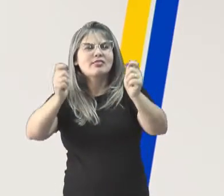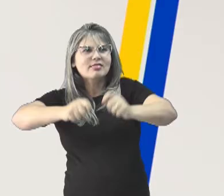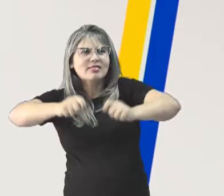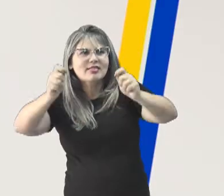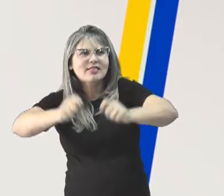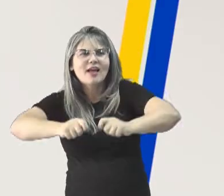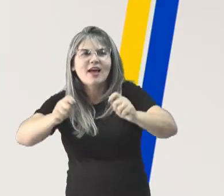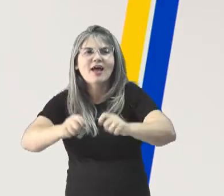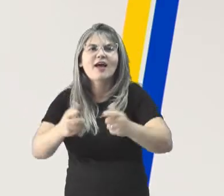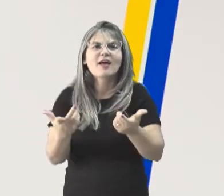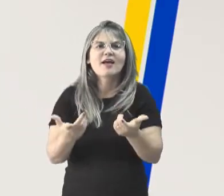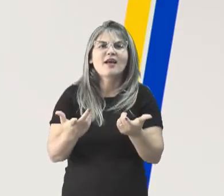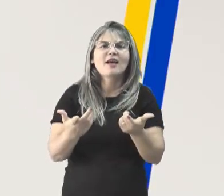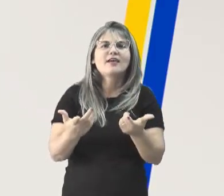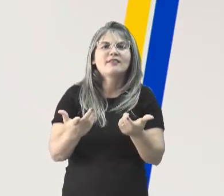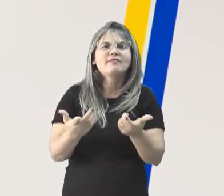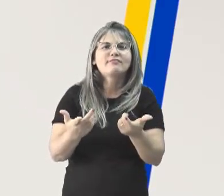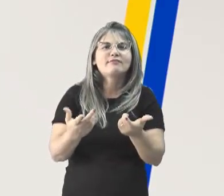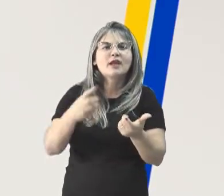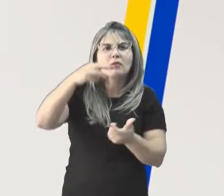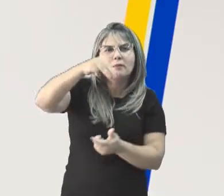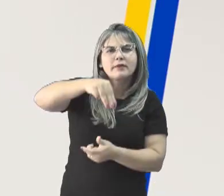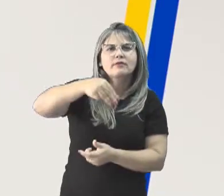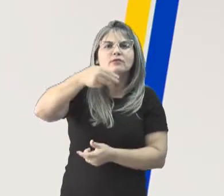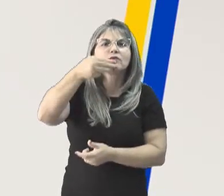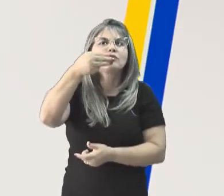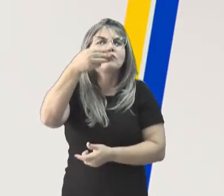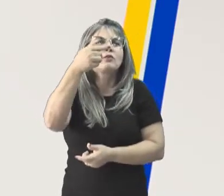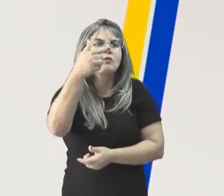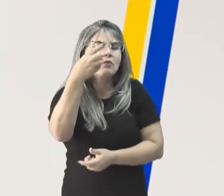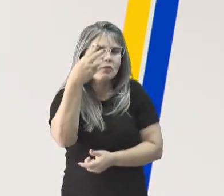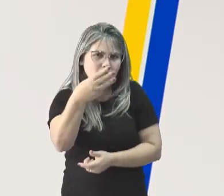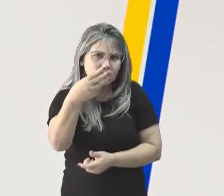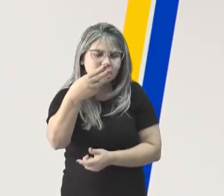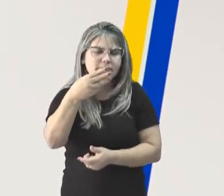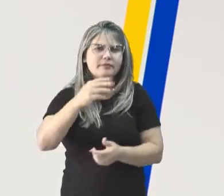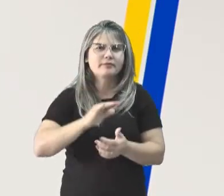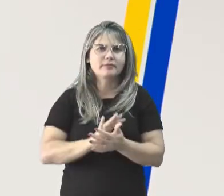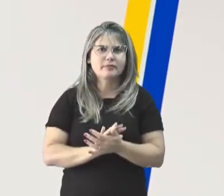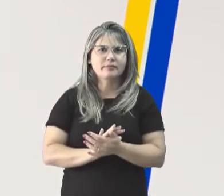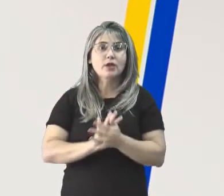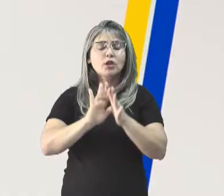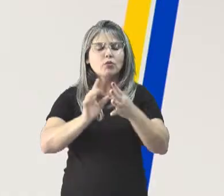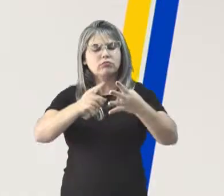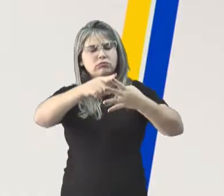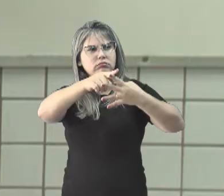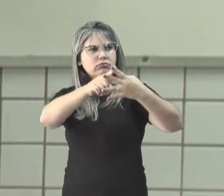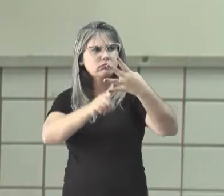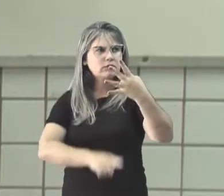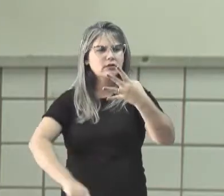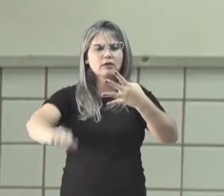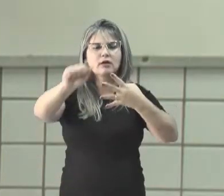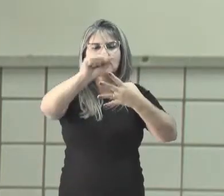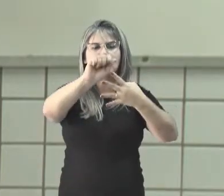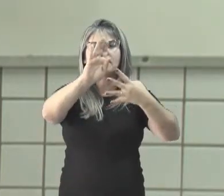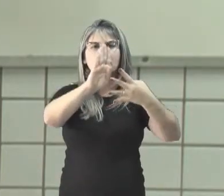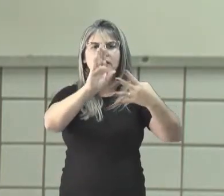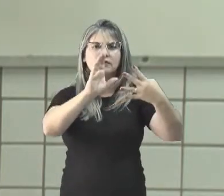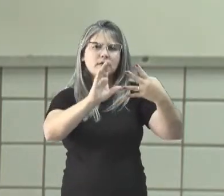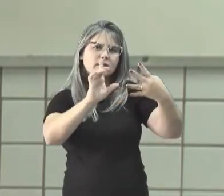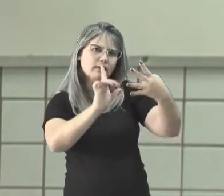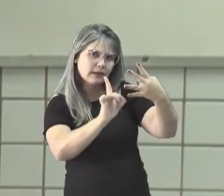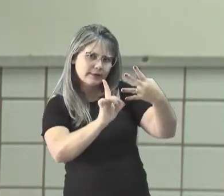ou letra D, 24. Então, gente, aquela dica de sempre: pegou a